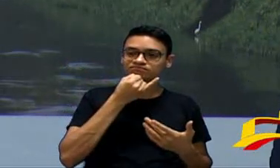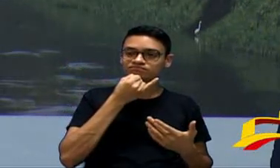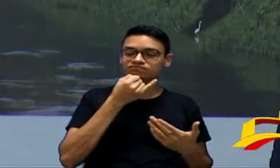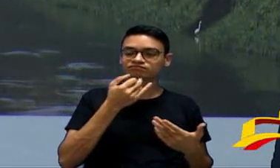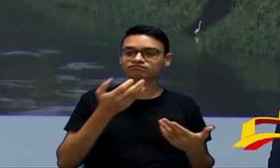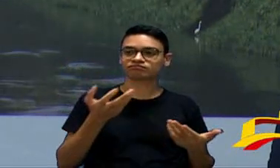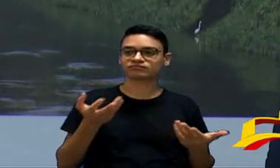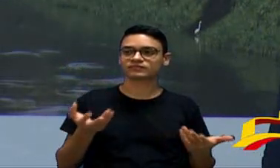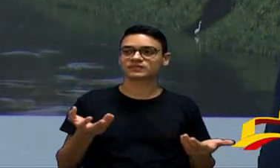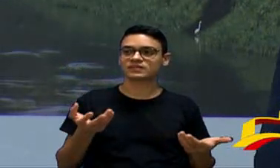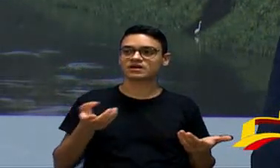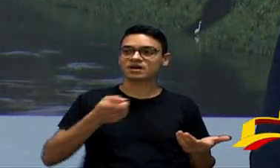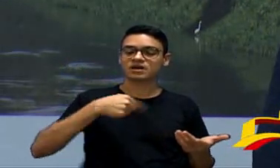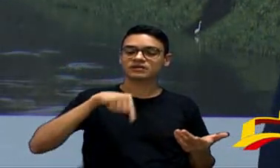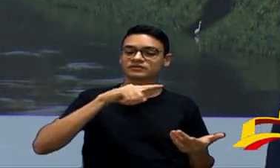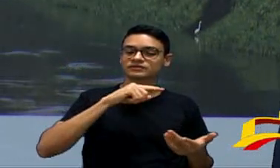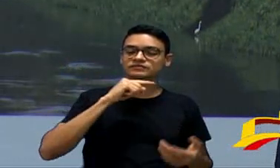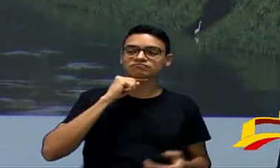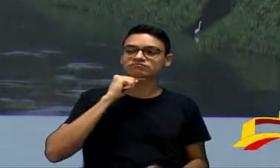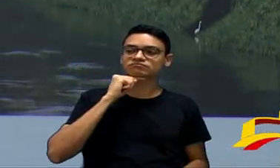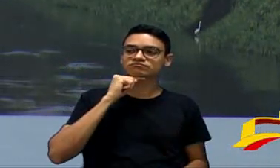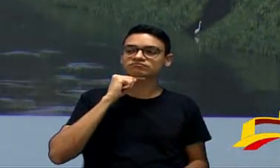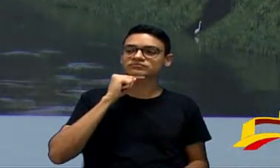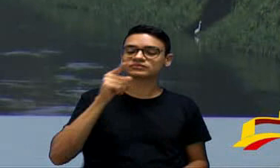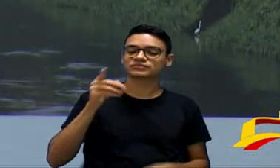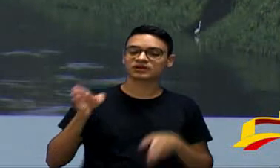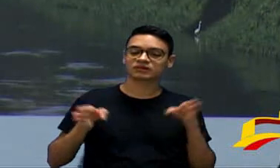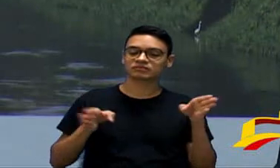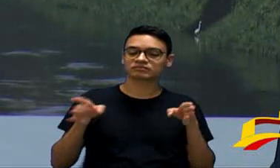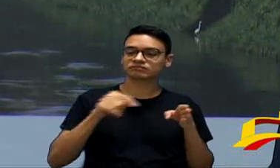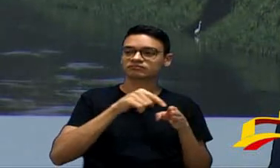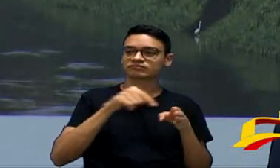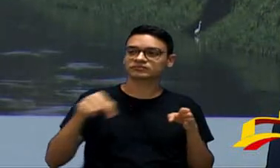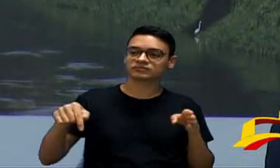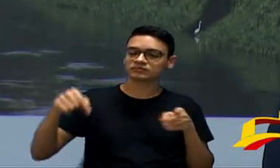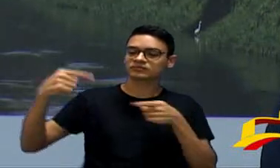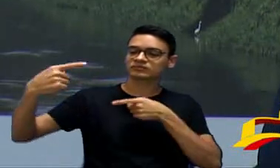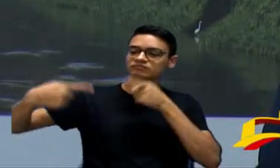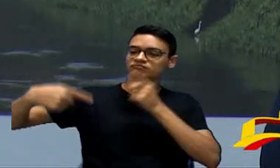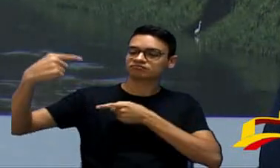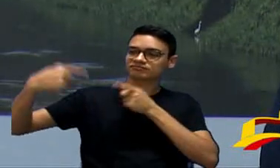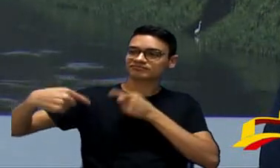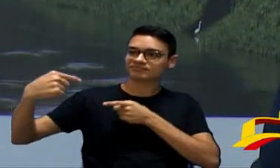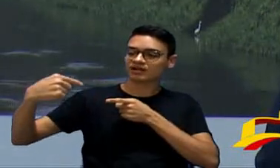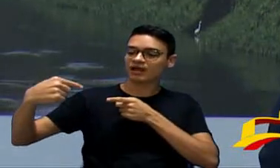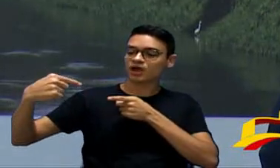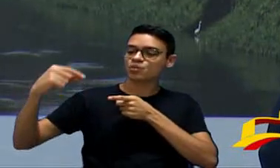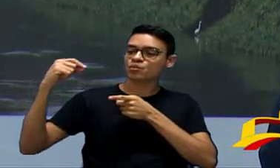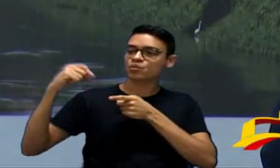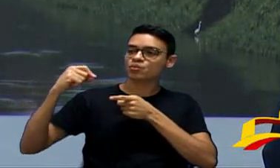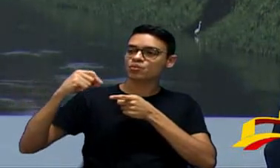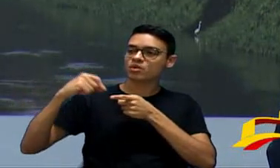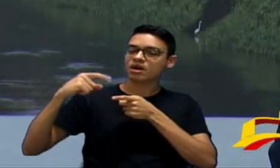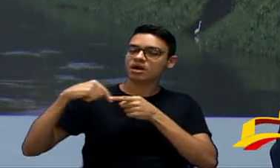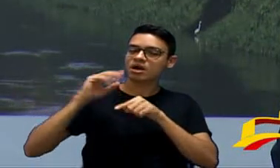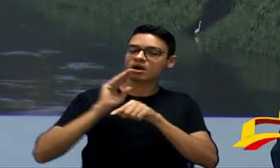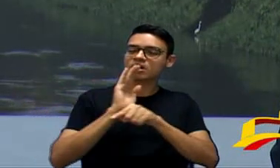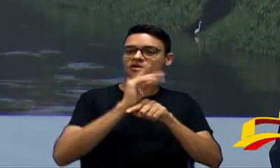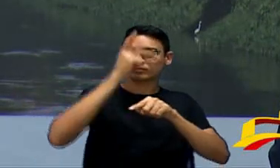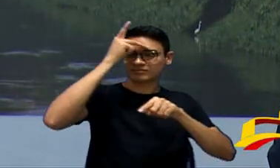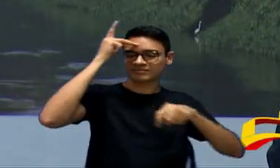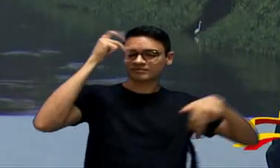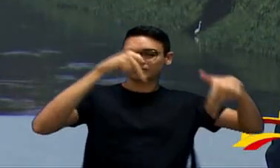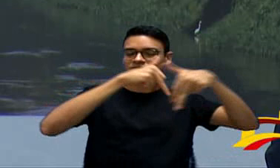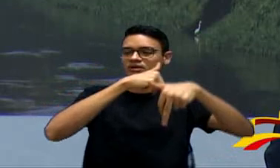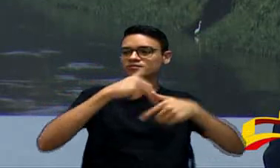infelizmente, nós não estamos tendo espaço para discussões realmente oportunas para a cidade.